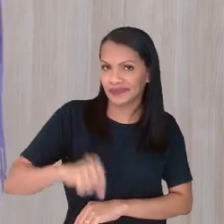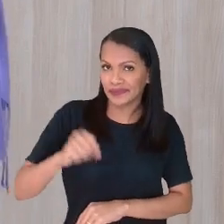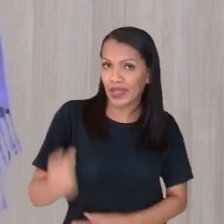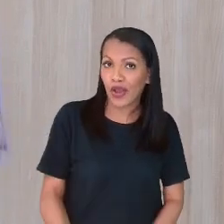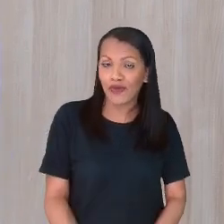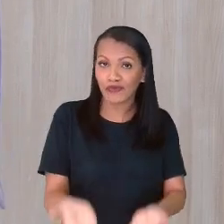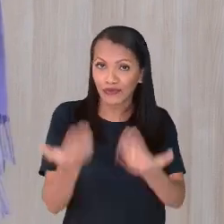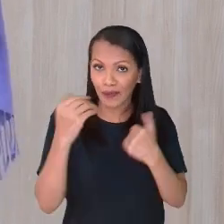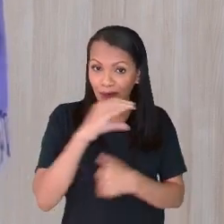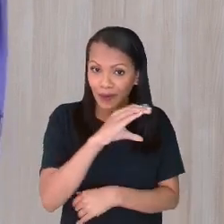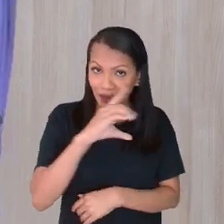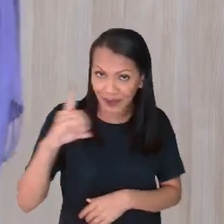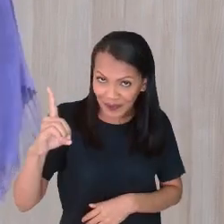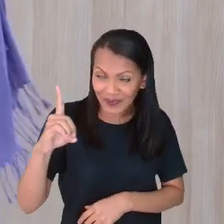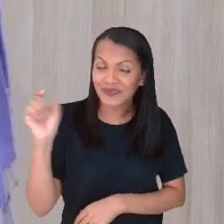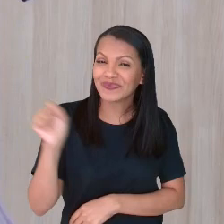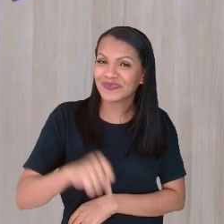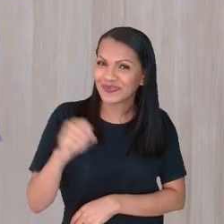para a minha coordenadora ali.